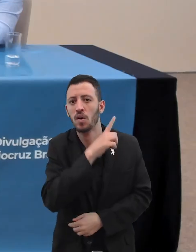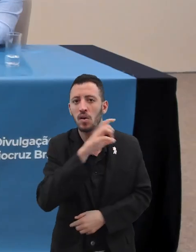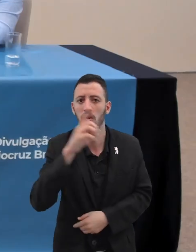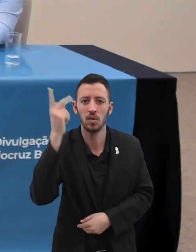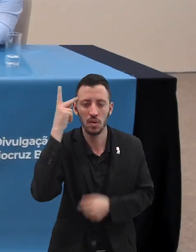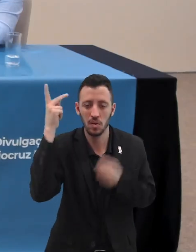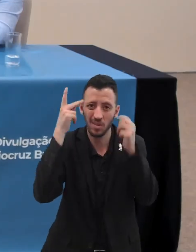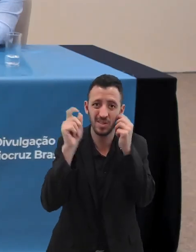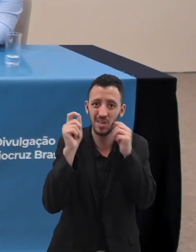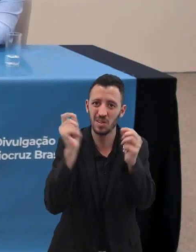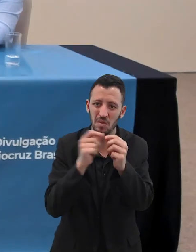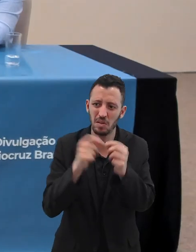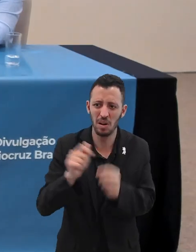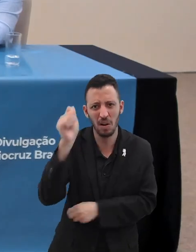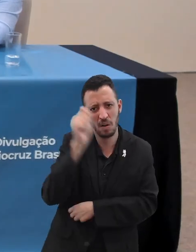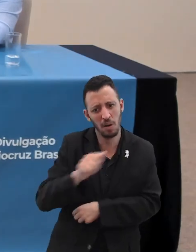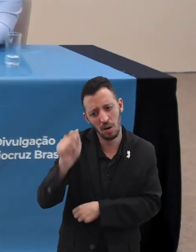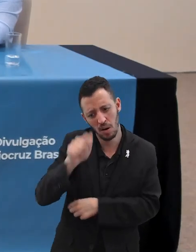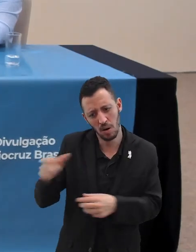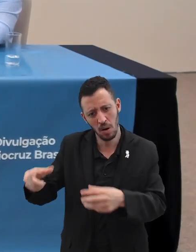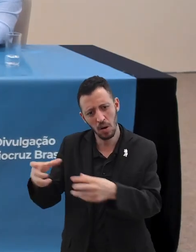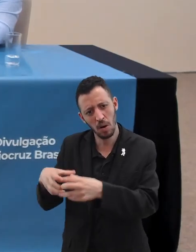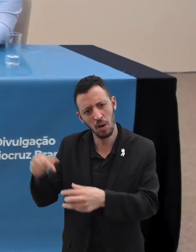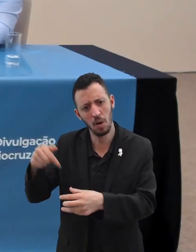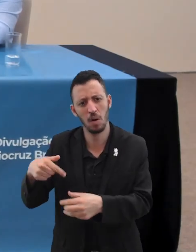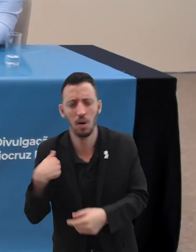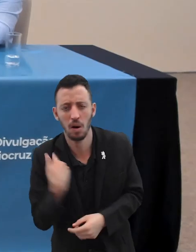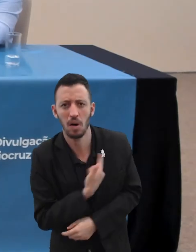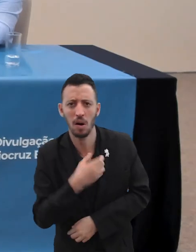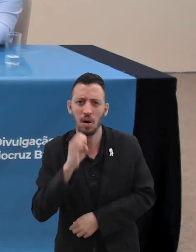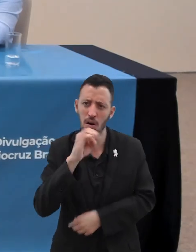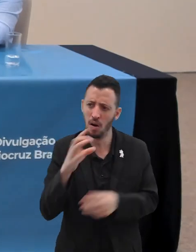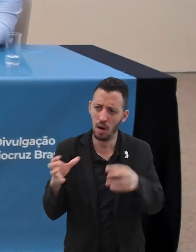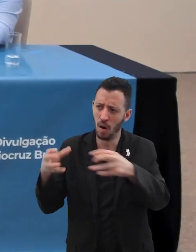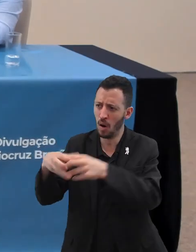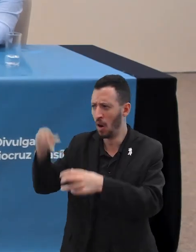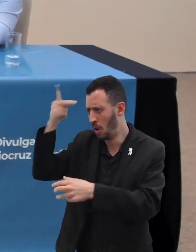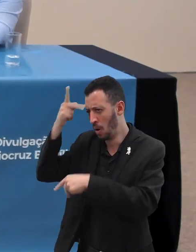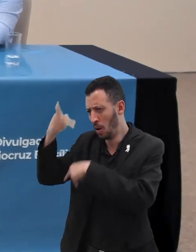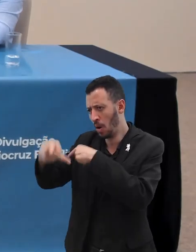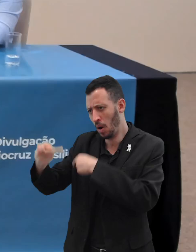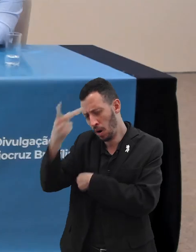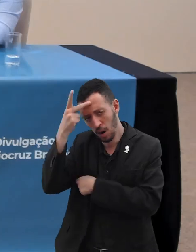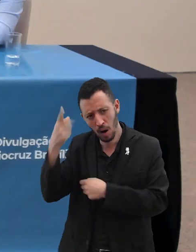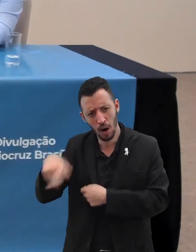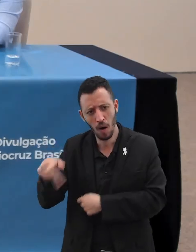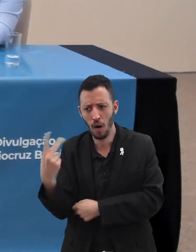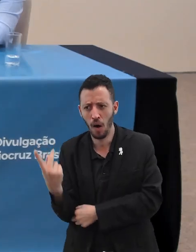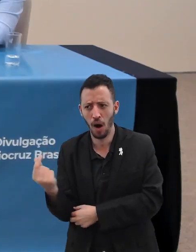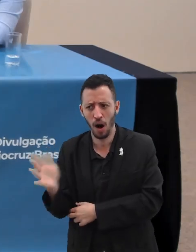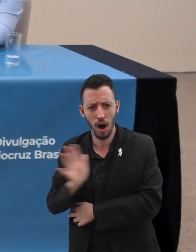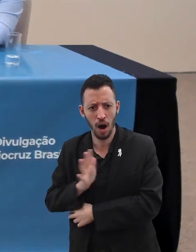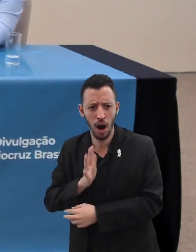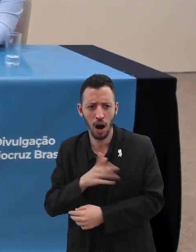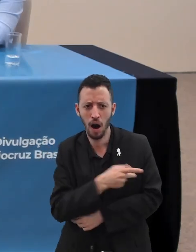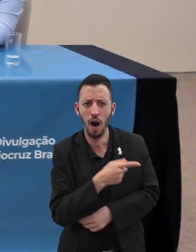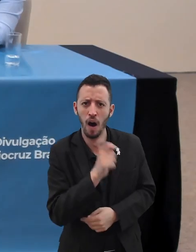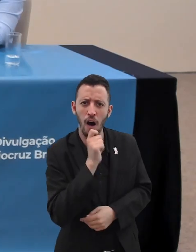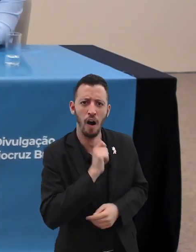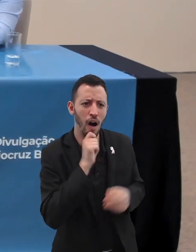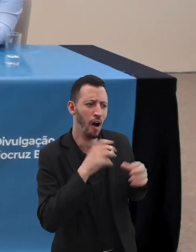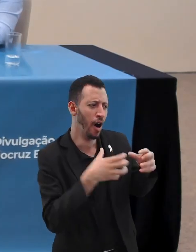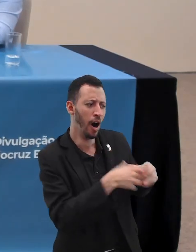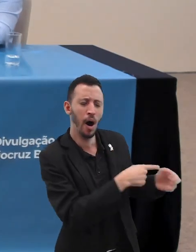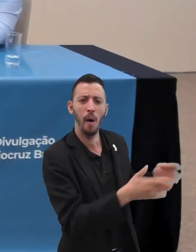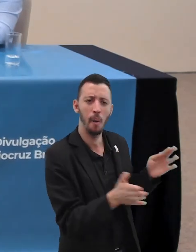fez muito isso, essas associações de bairro. Então, você tem que juntar as pessoas nos bairros ricos, bairros médios